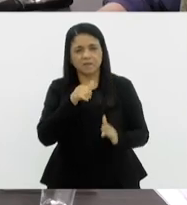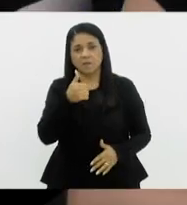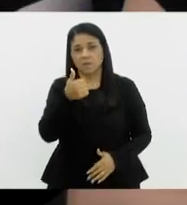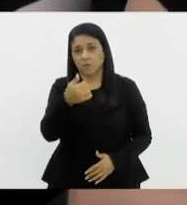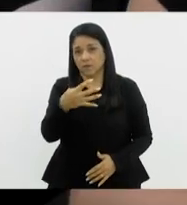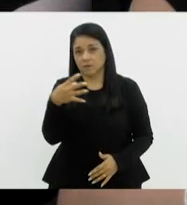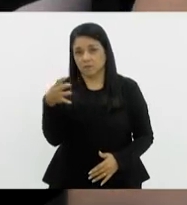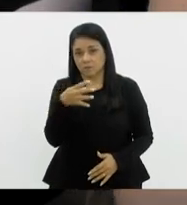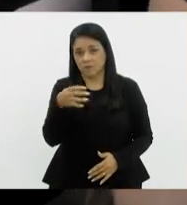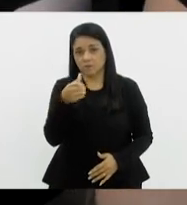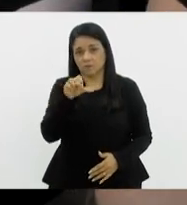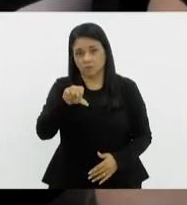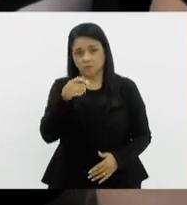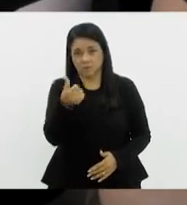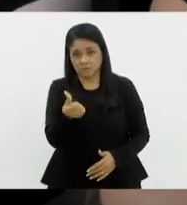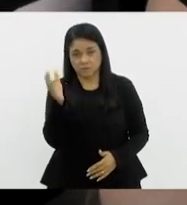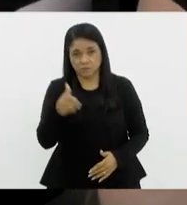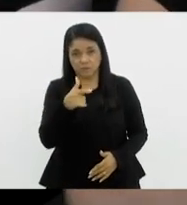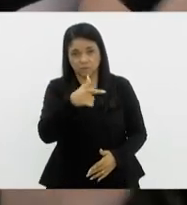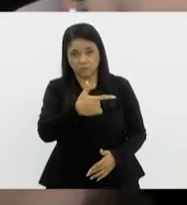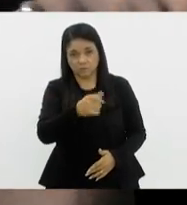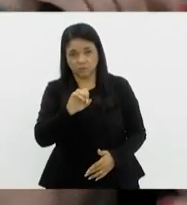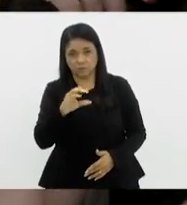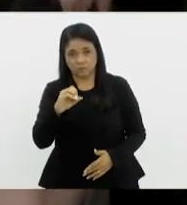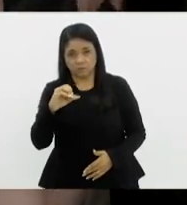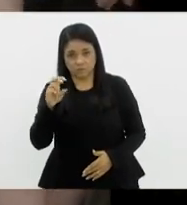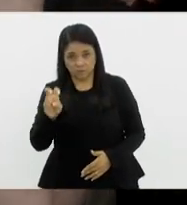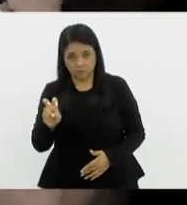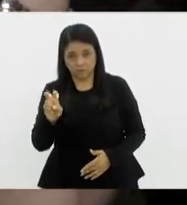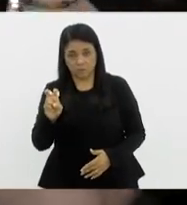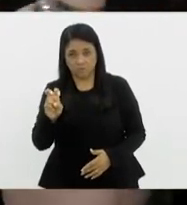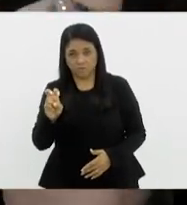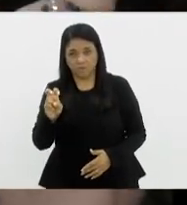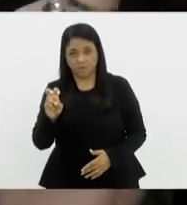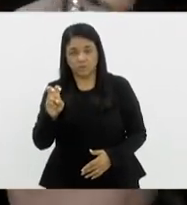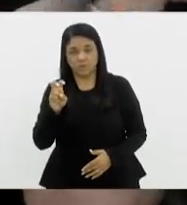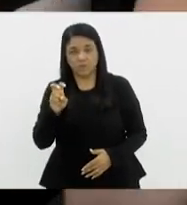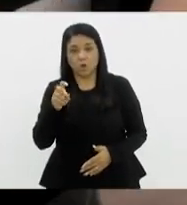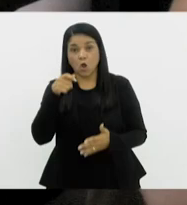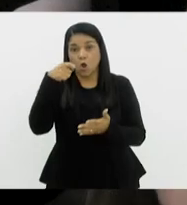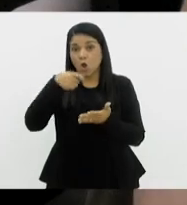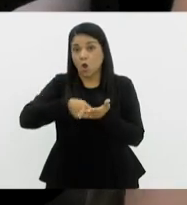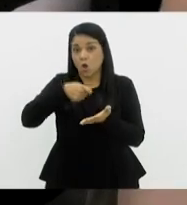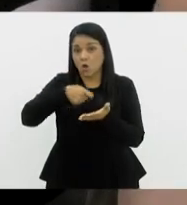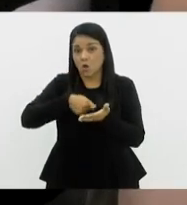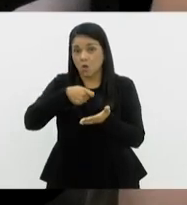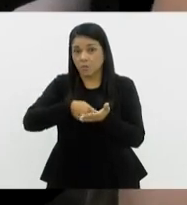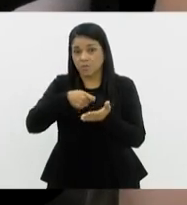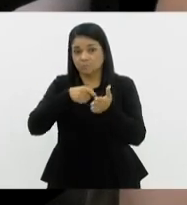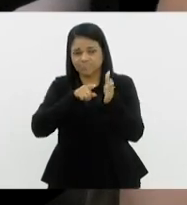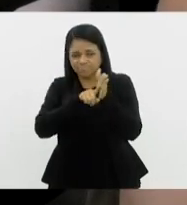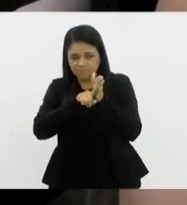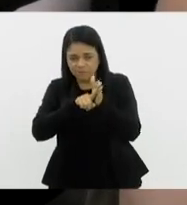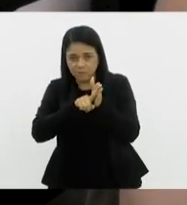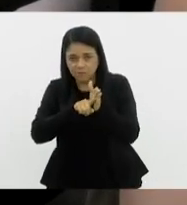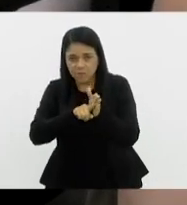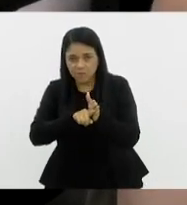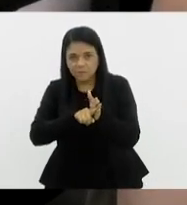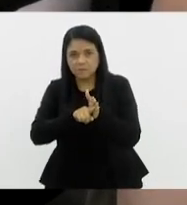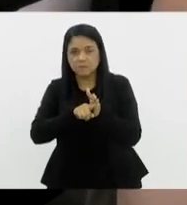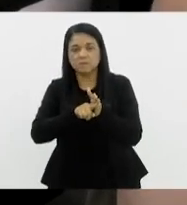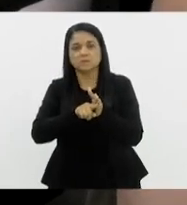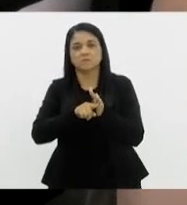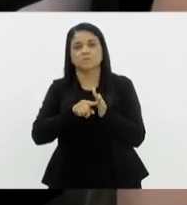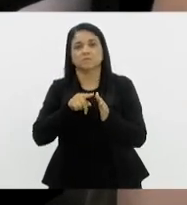4496 de 2005, porque torna obrigatórios exames oftalmológicos